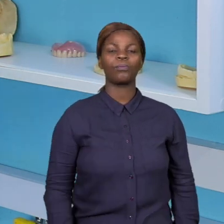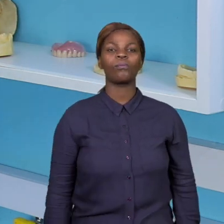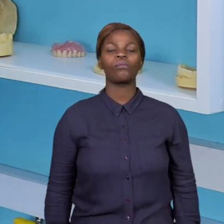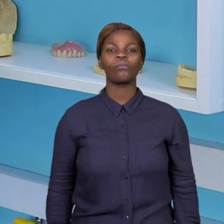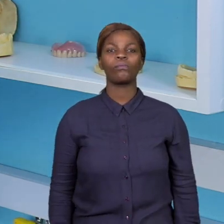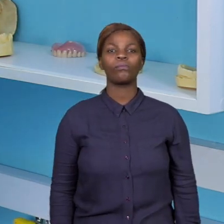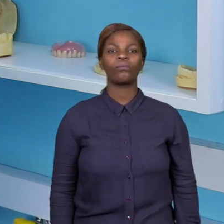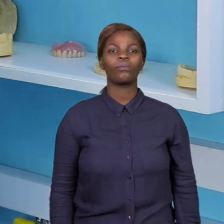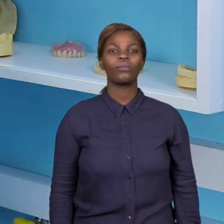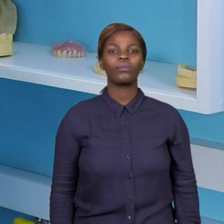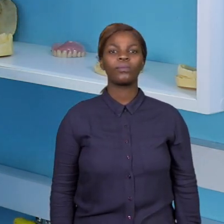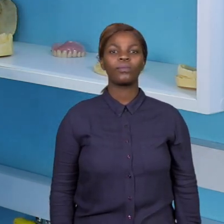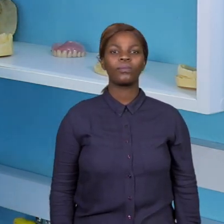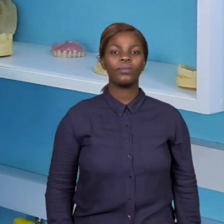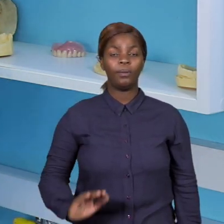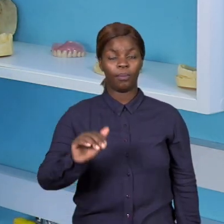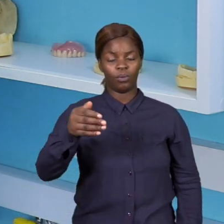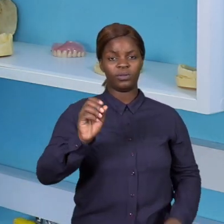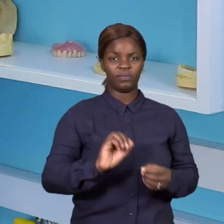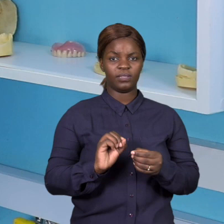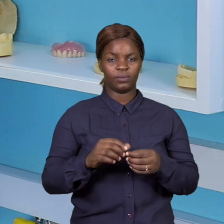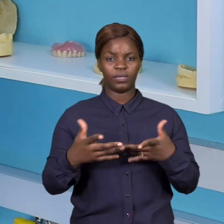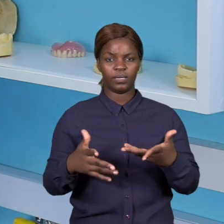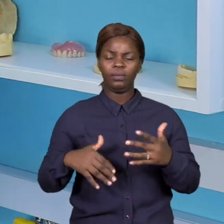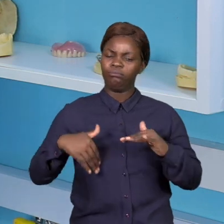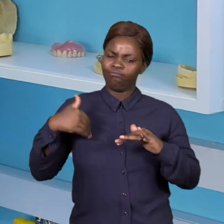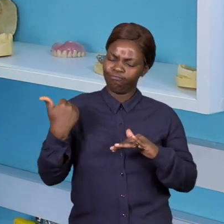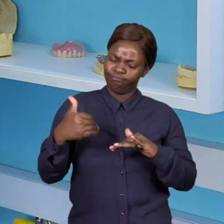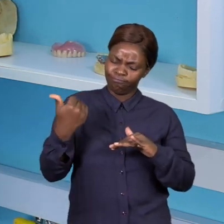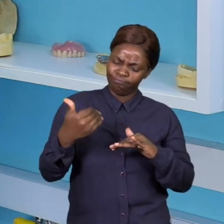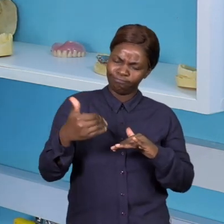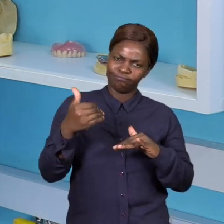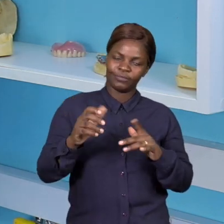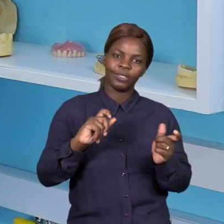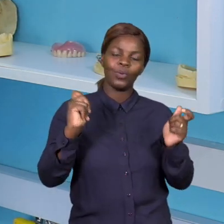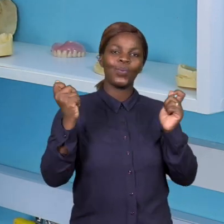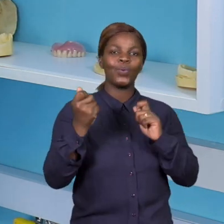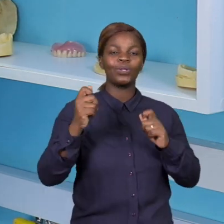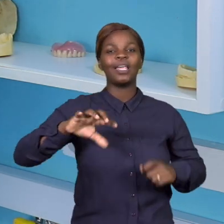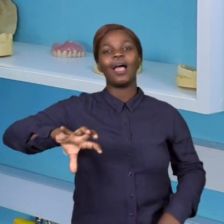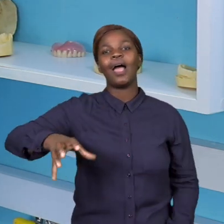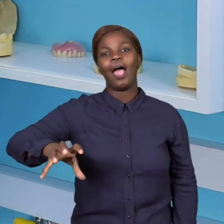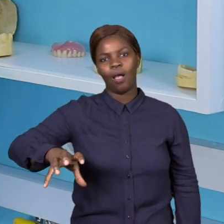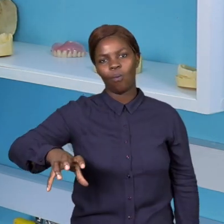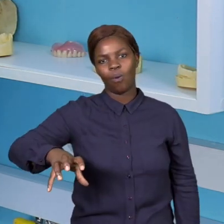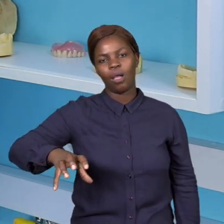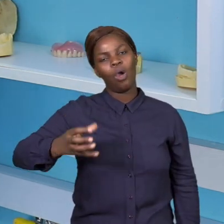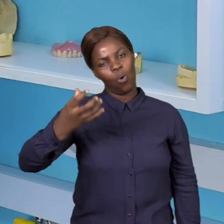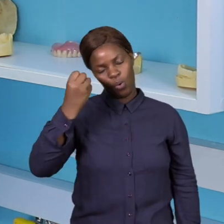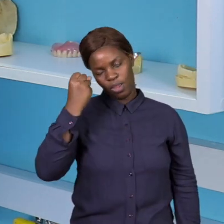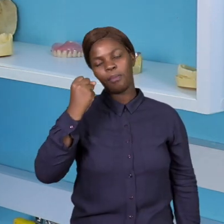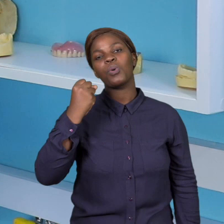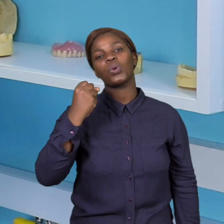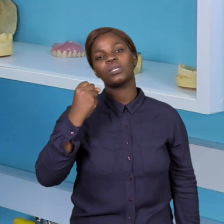trocar, não digo que não pode, mas podemos trocar a água todos os dias. Os pacientes que estão acostumados, se vão a fazer, troquem todos os dias a